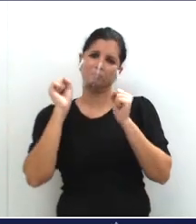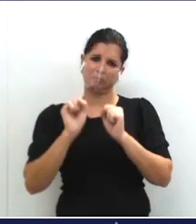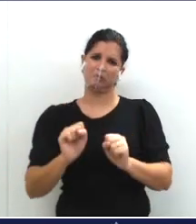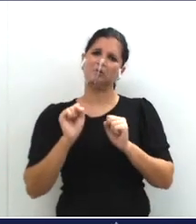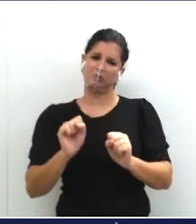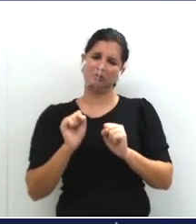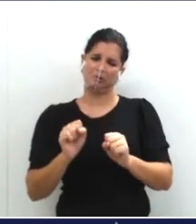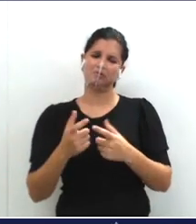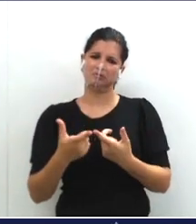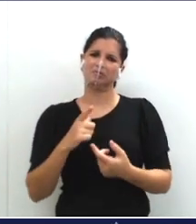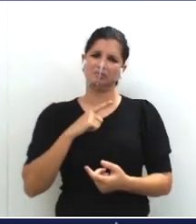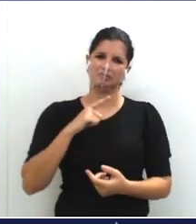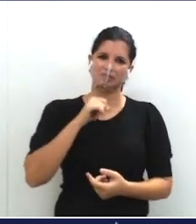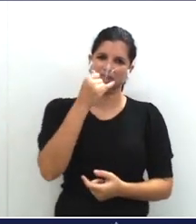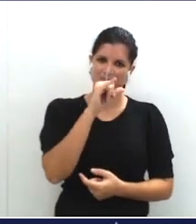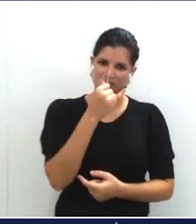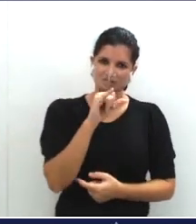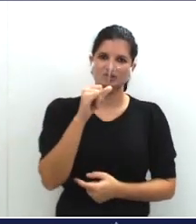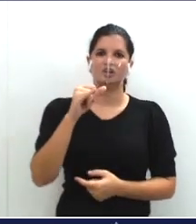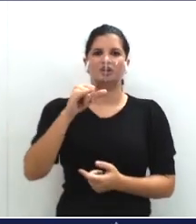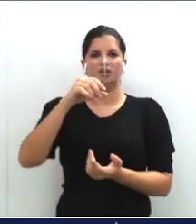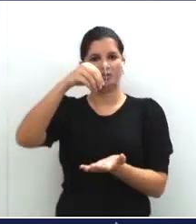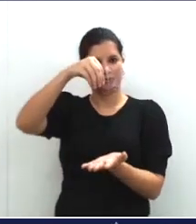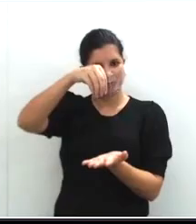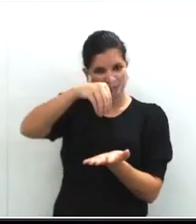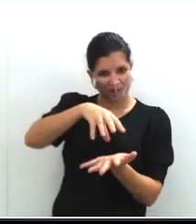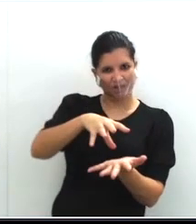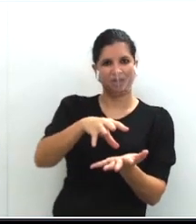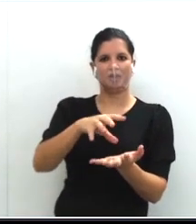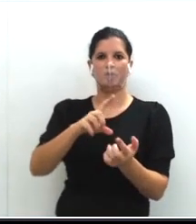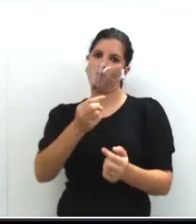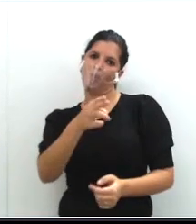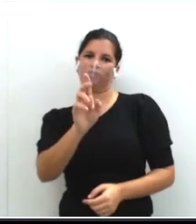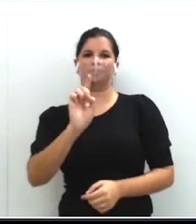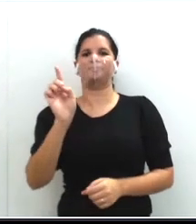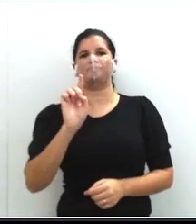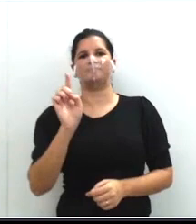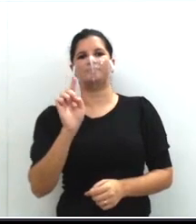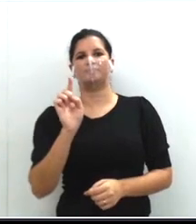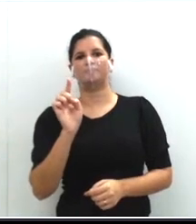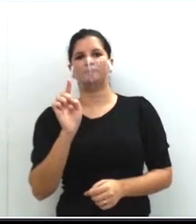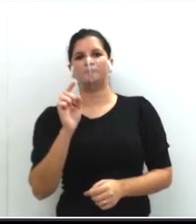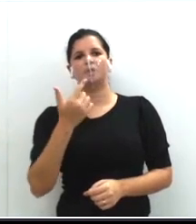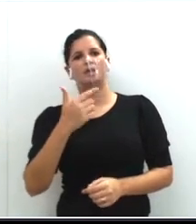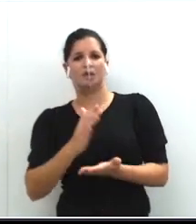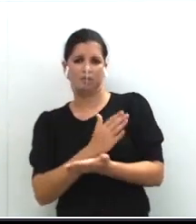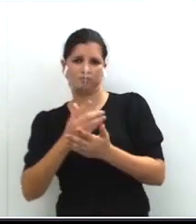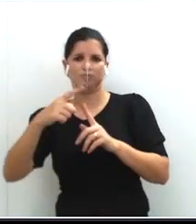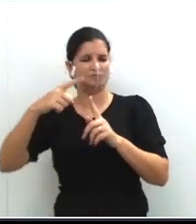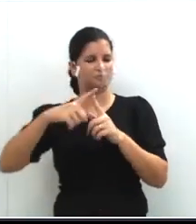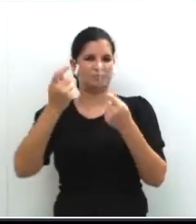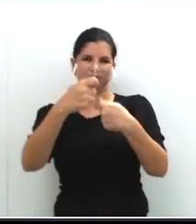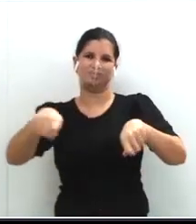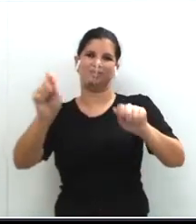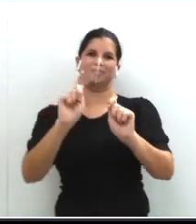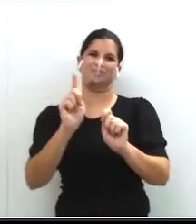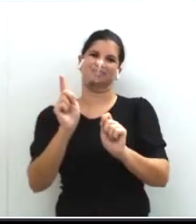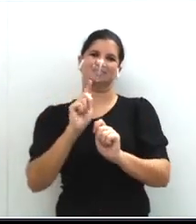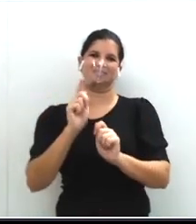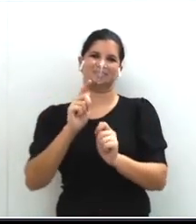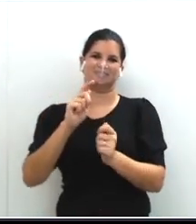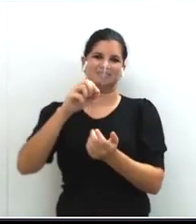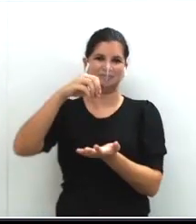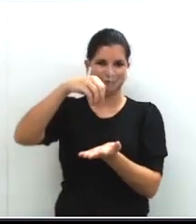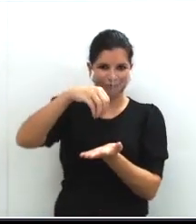Brasil pode não dispor de energia nuclear. Outros tipos de energia a gente não necessita de